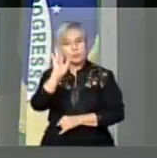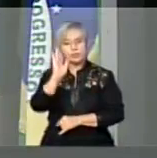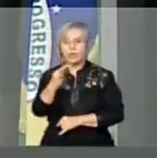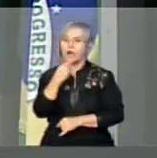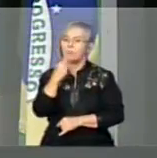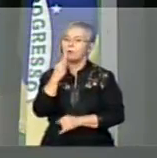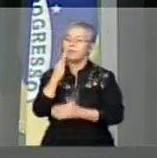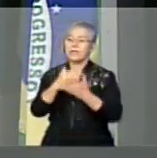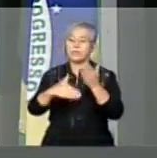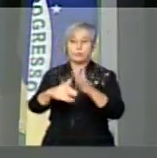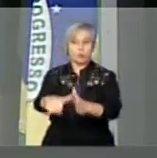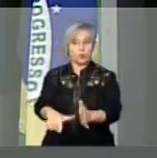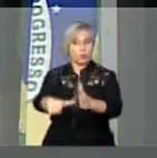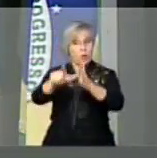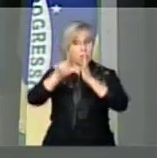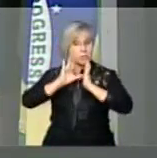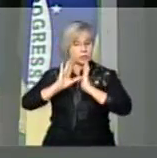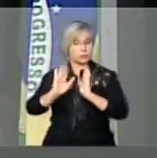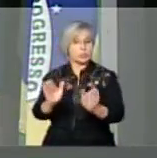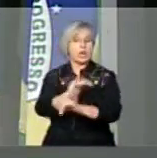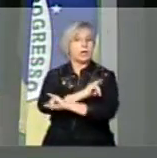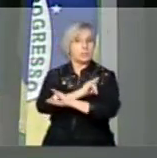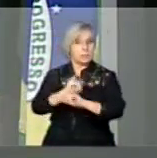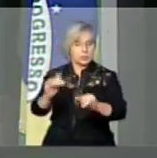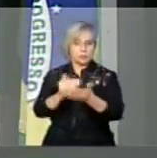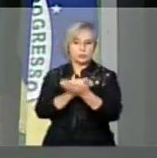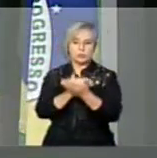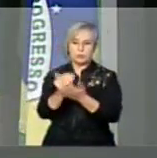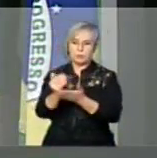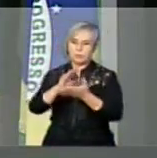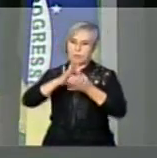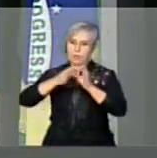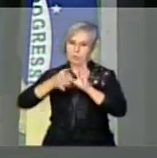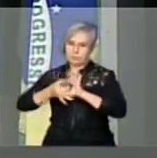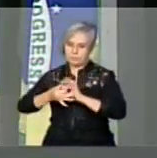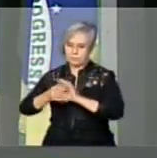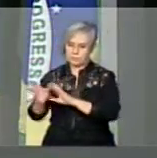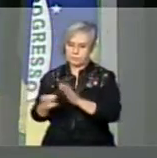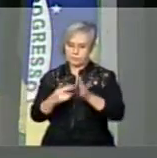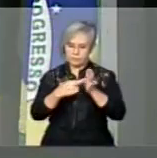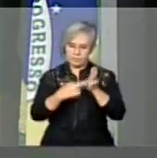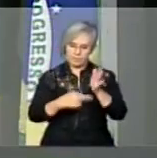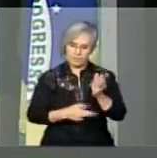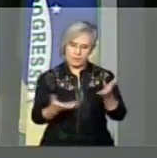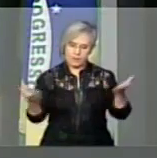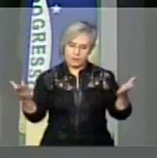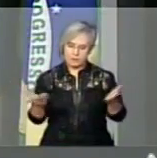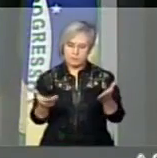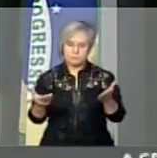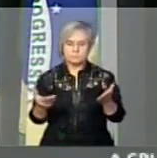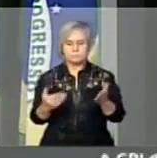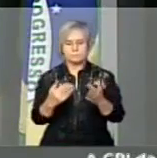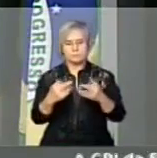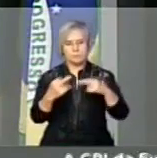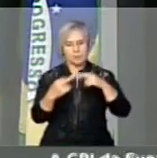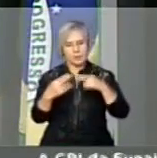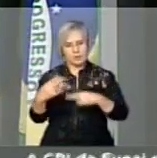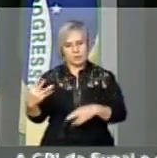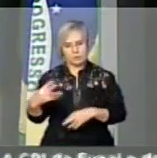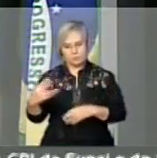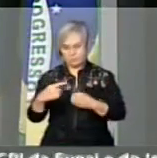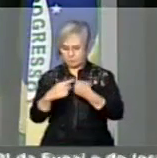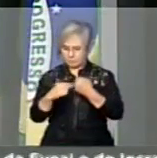para todo o período dos Jogos. B. A redação atual do parágrafo 3º, do parágrafo 4º